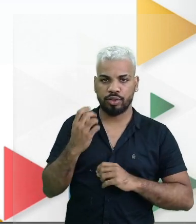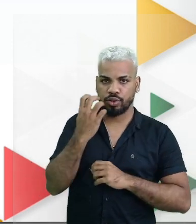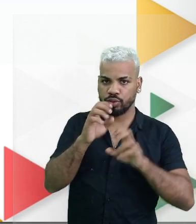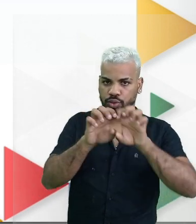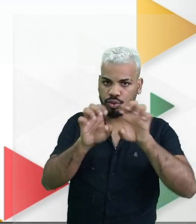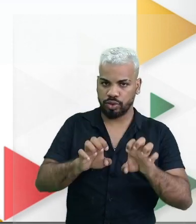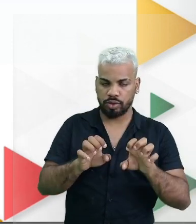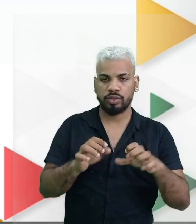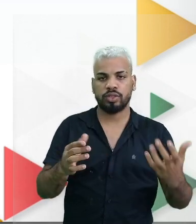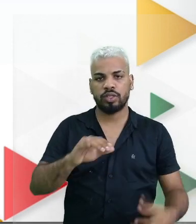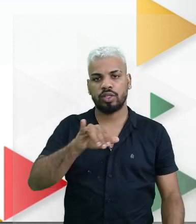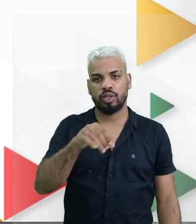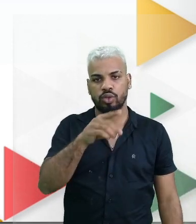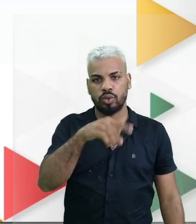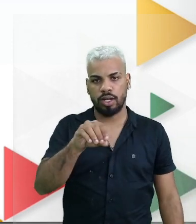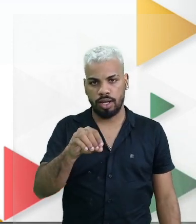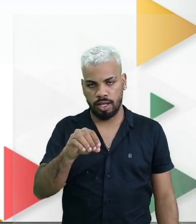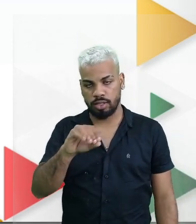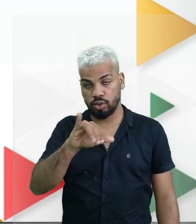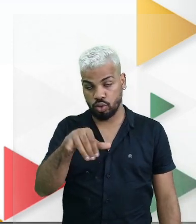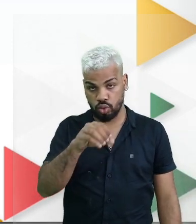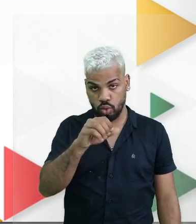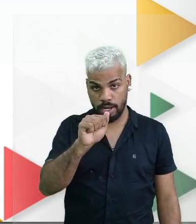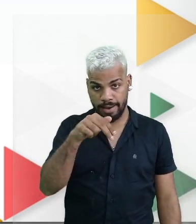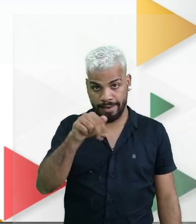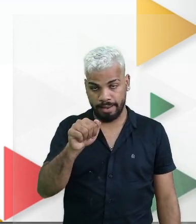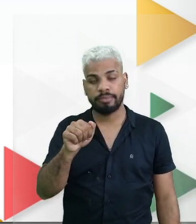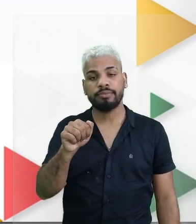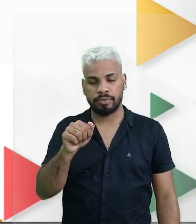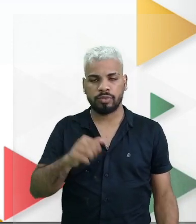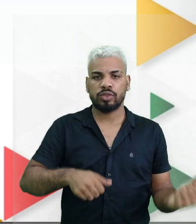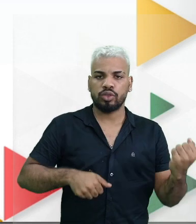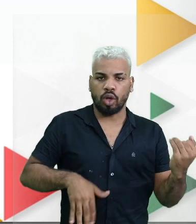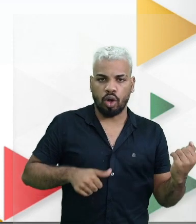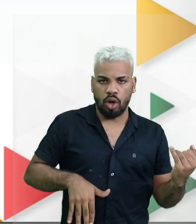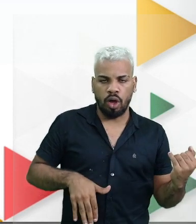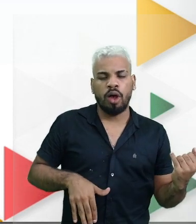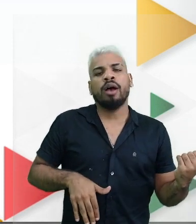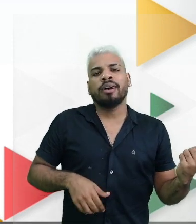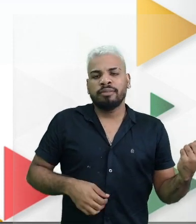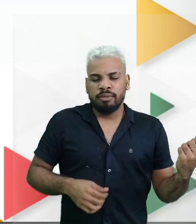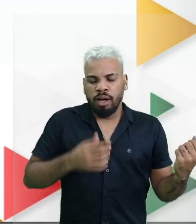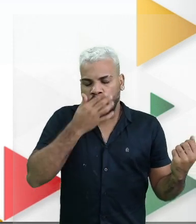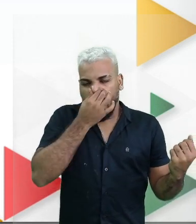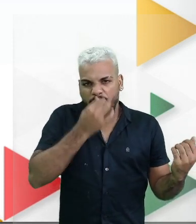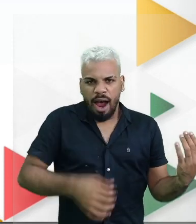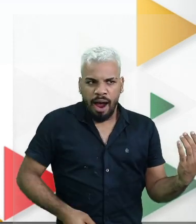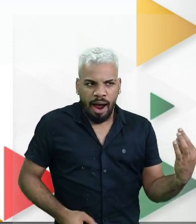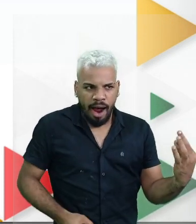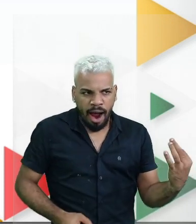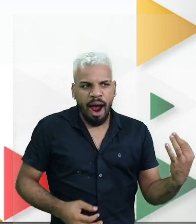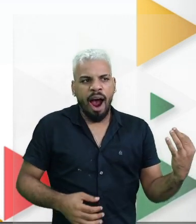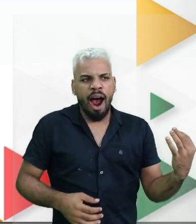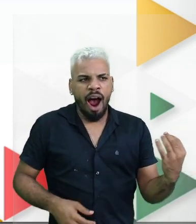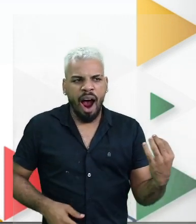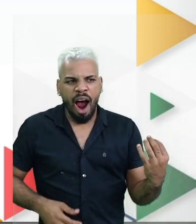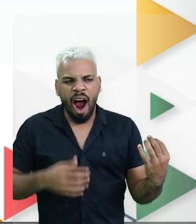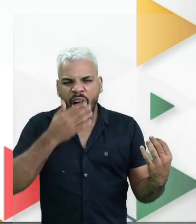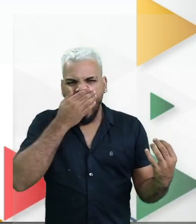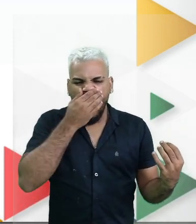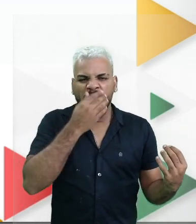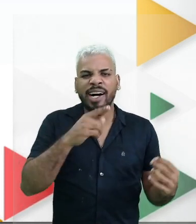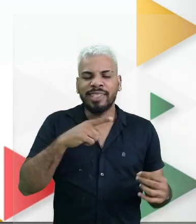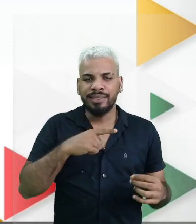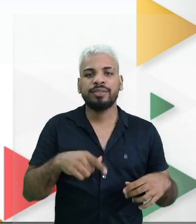A Joana, sujeito, certo? Toca guitarra, predicado. A Joana, sujeito,